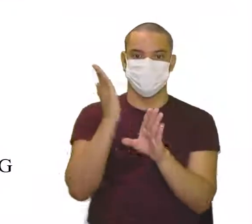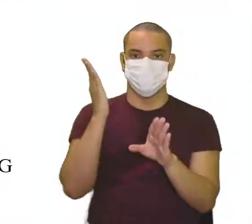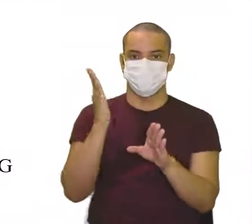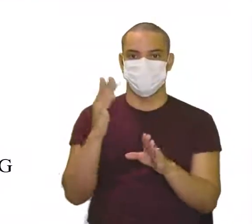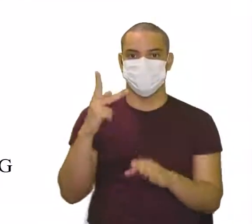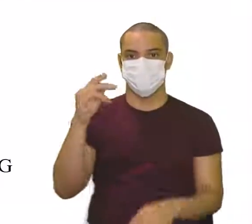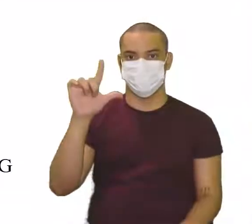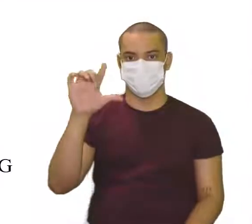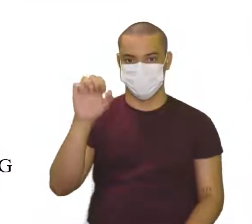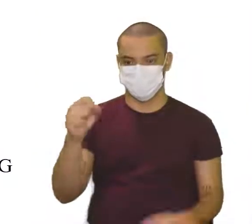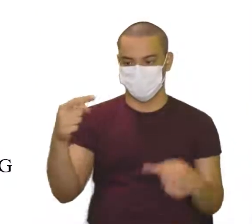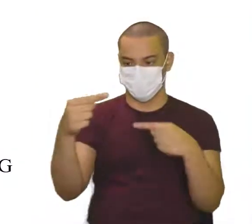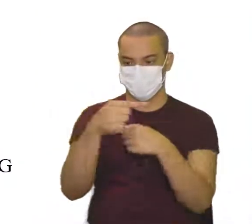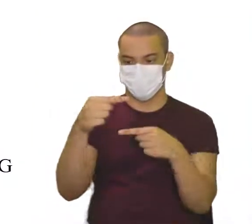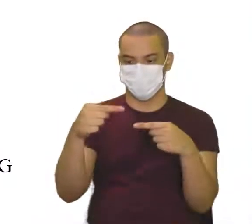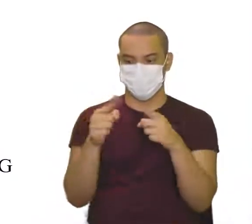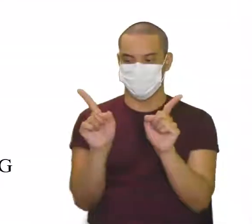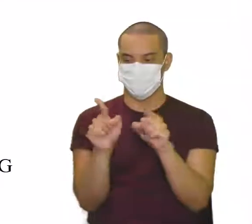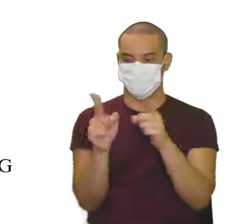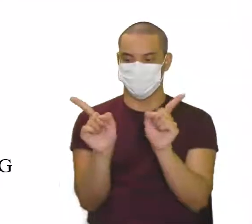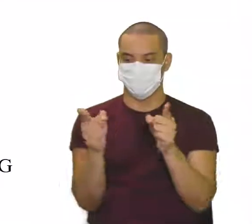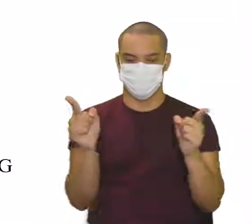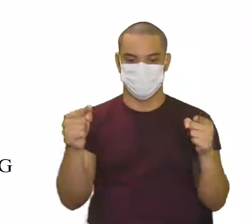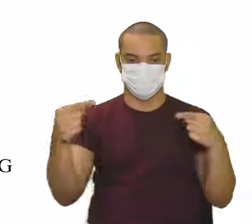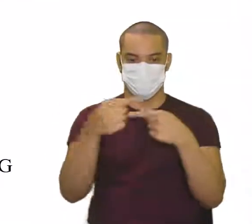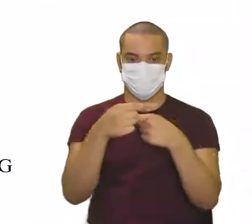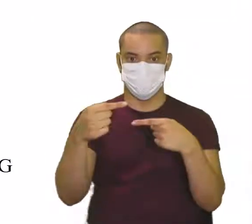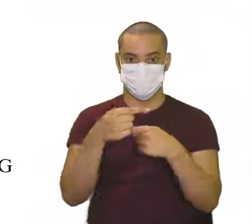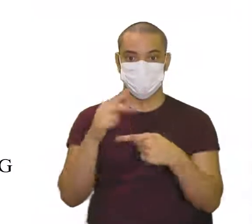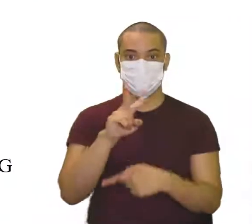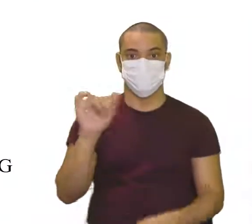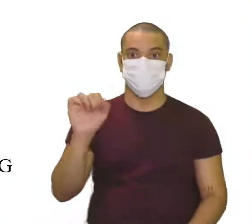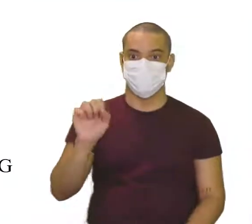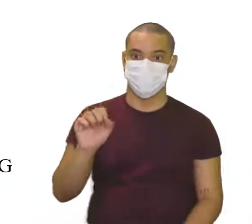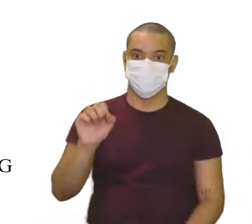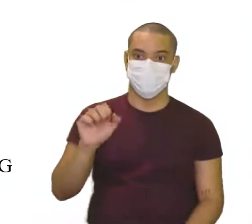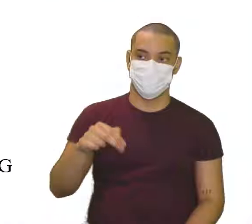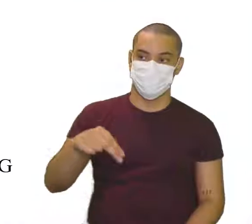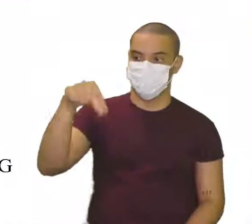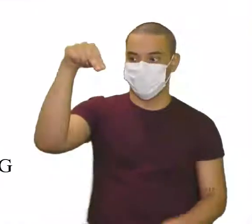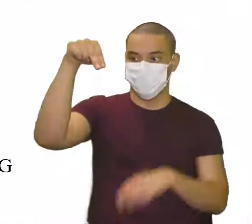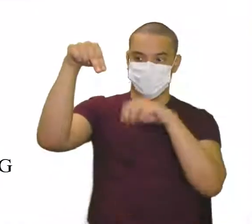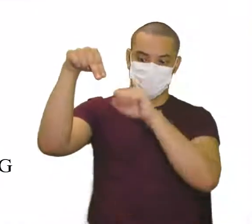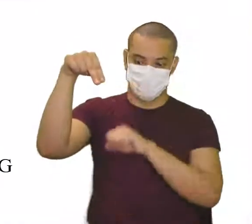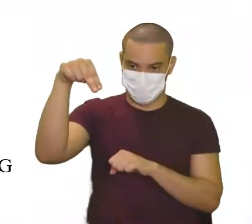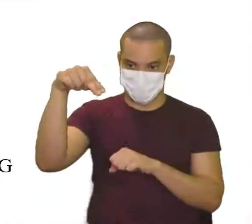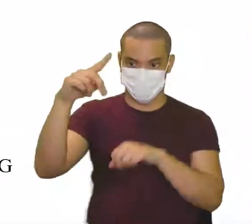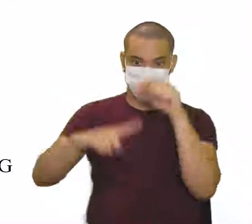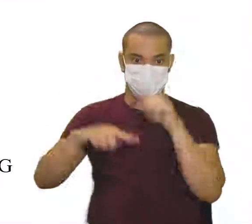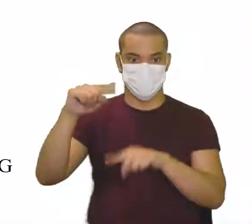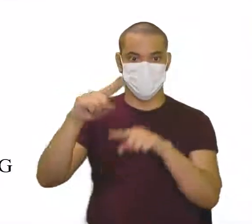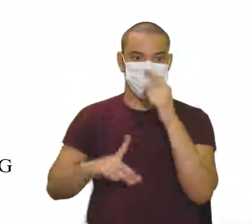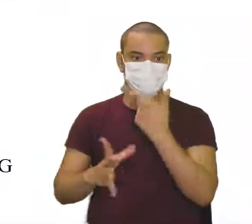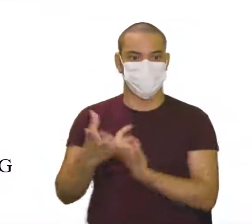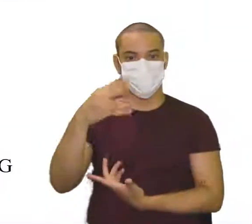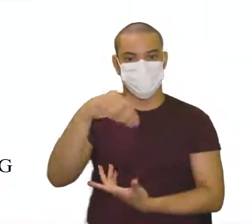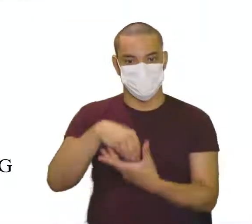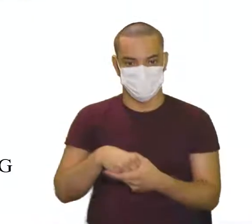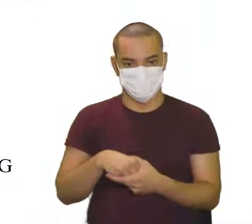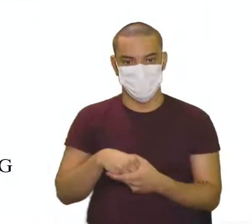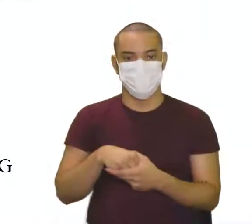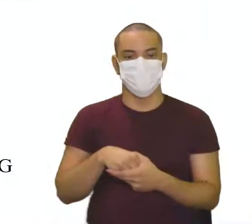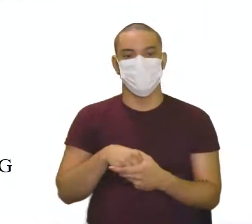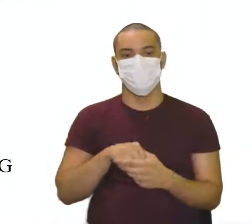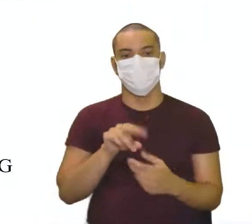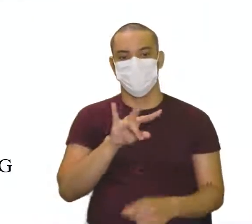seja, no exterior aqui do ímã, elas vão do polo norte ao polo sul, e no material magnético, que é lá no interior,